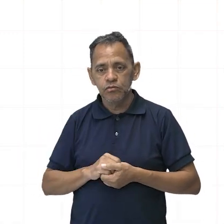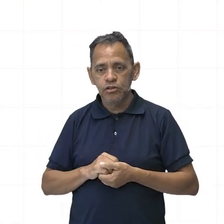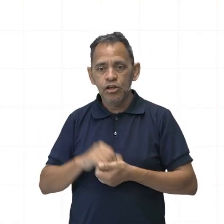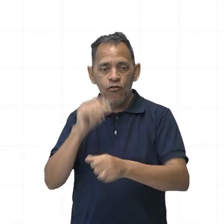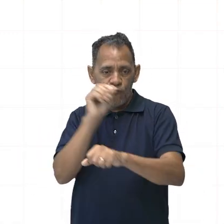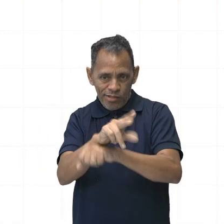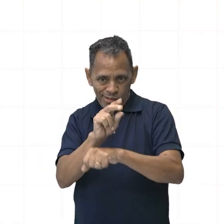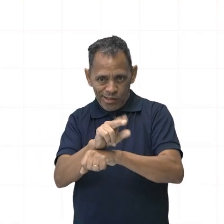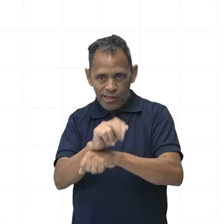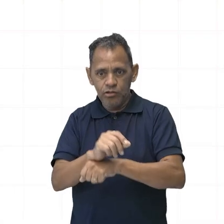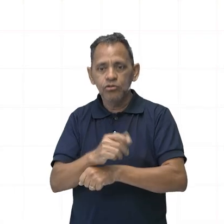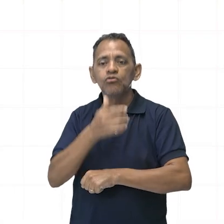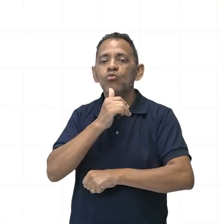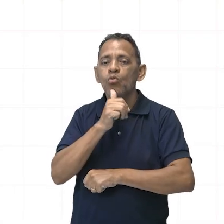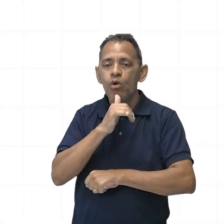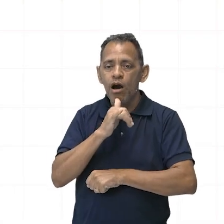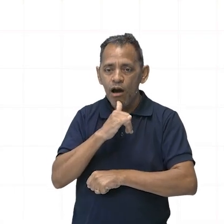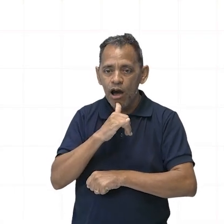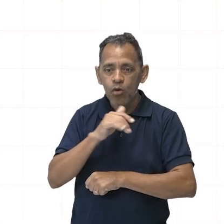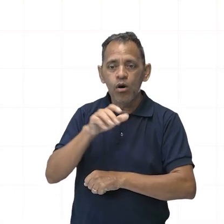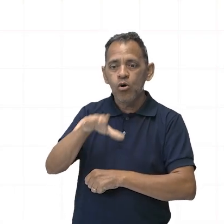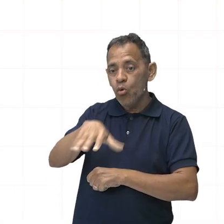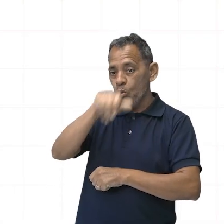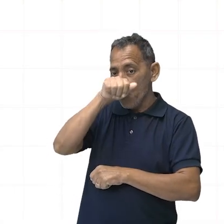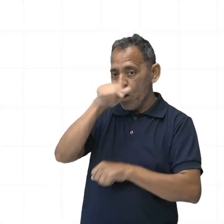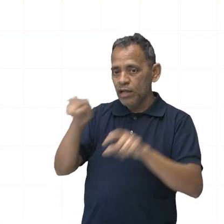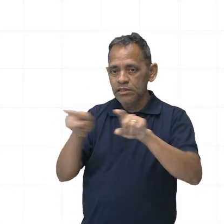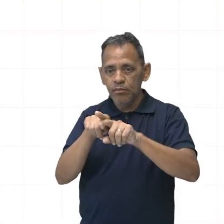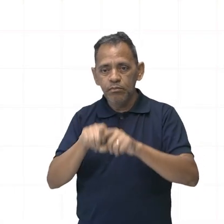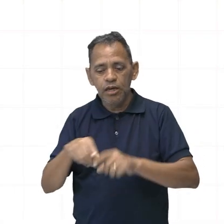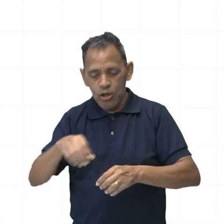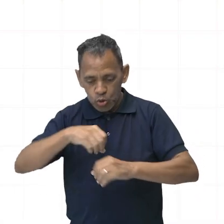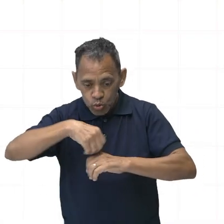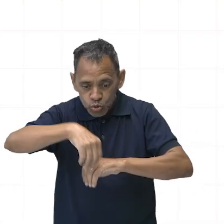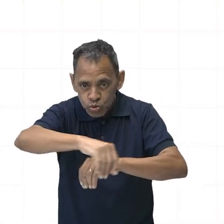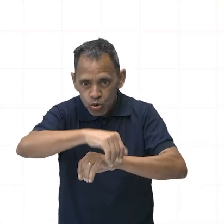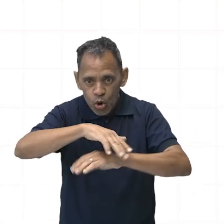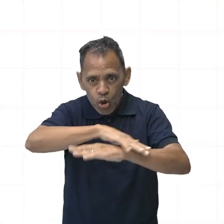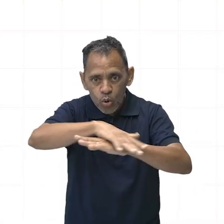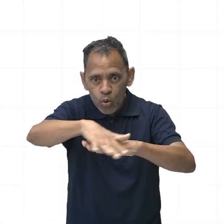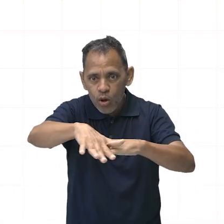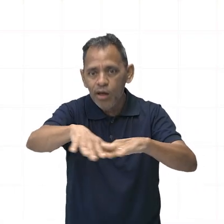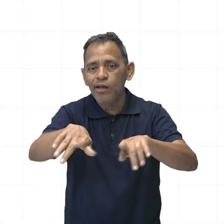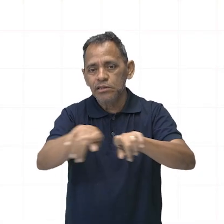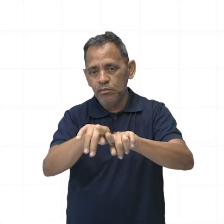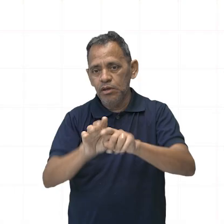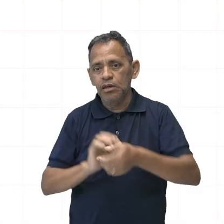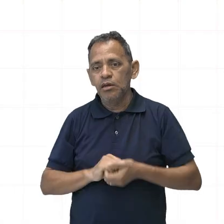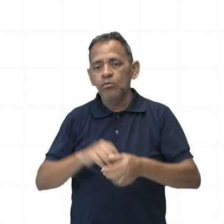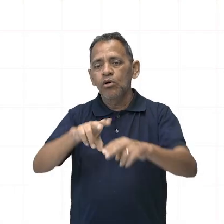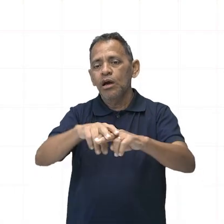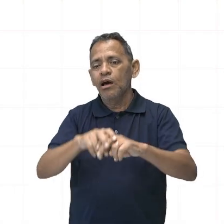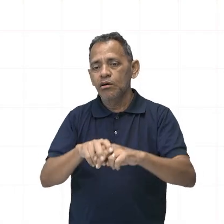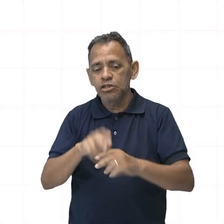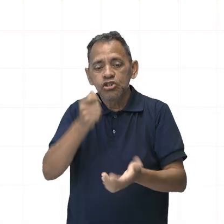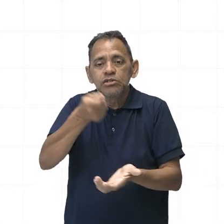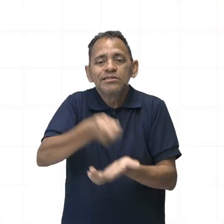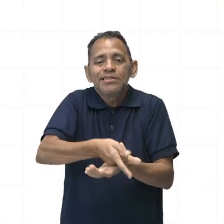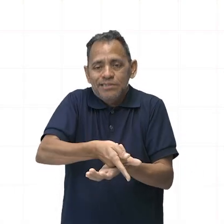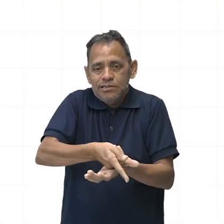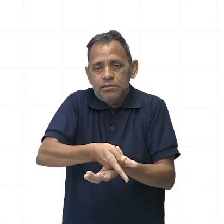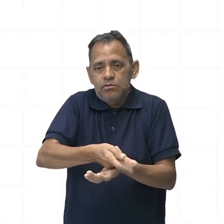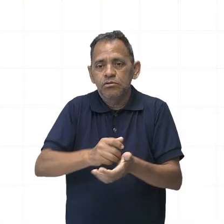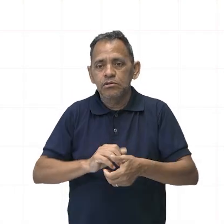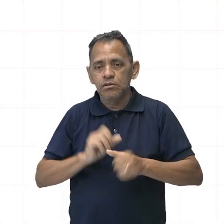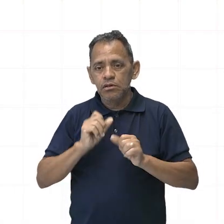até mesmo o solo, prejudicando, de uma certa forma, a população em geral por conta de decisões que foram tomadas,